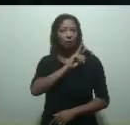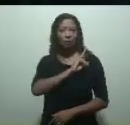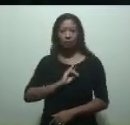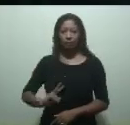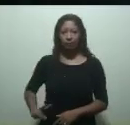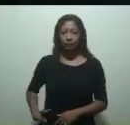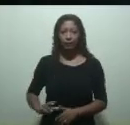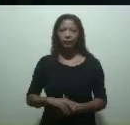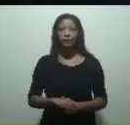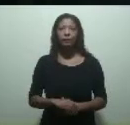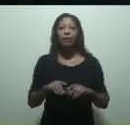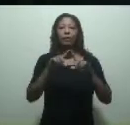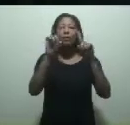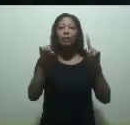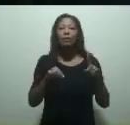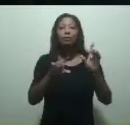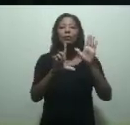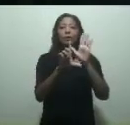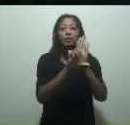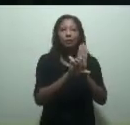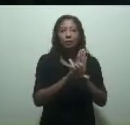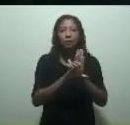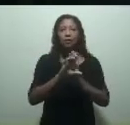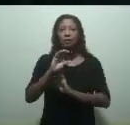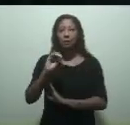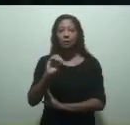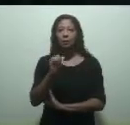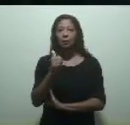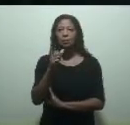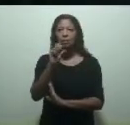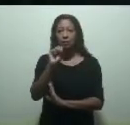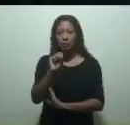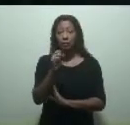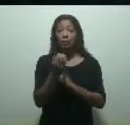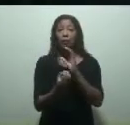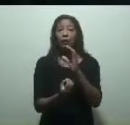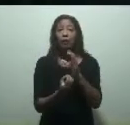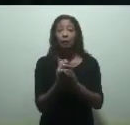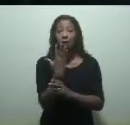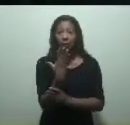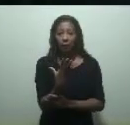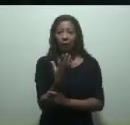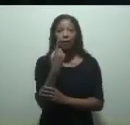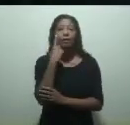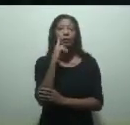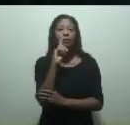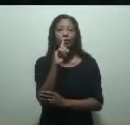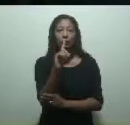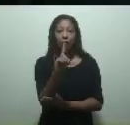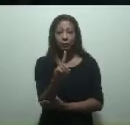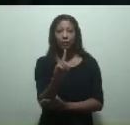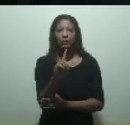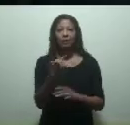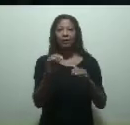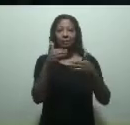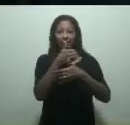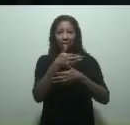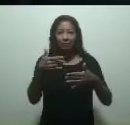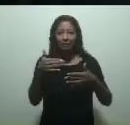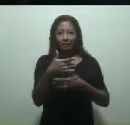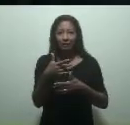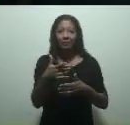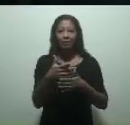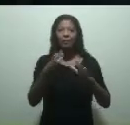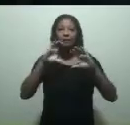de Lei número 018-2020 institui o Dia Municipal da Conferência do Potengi, no município